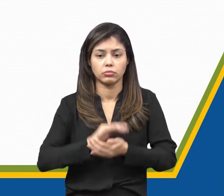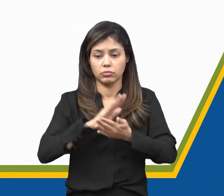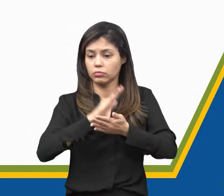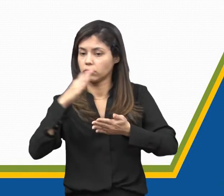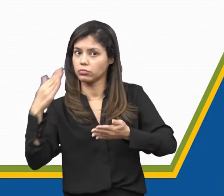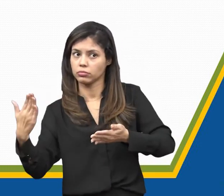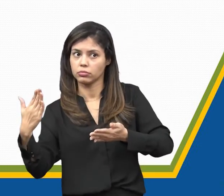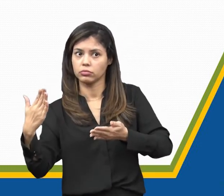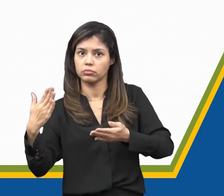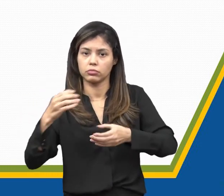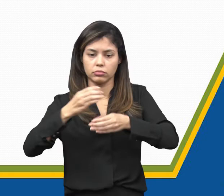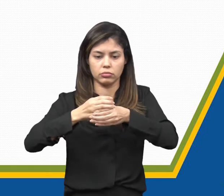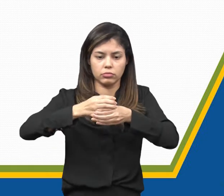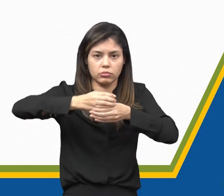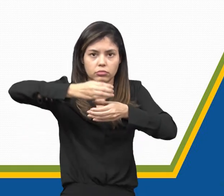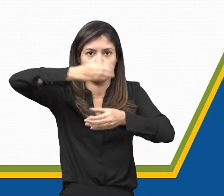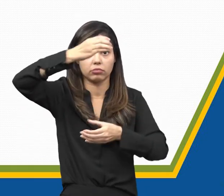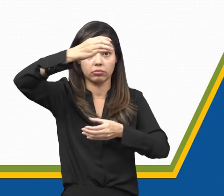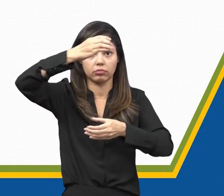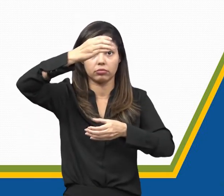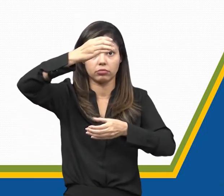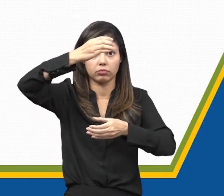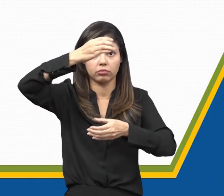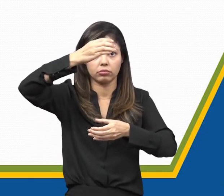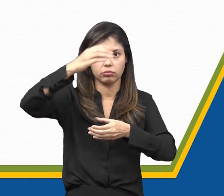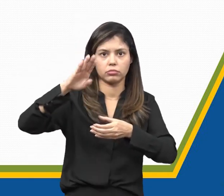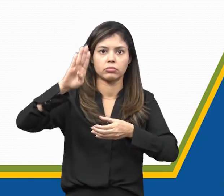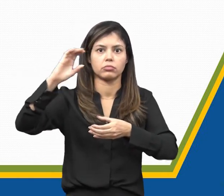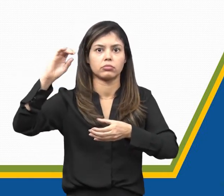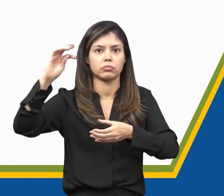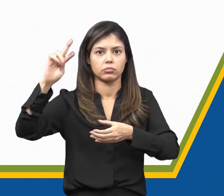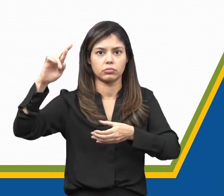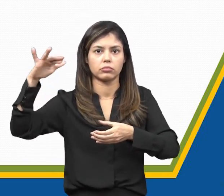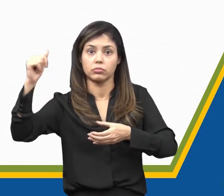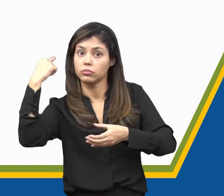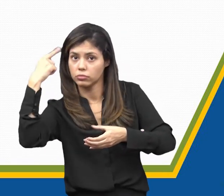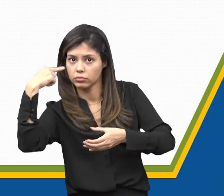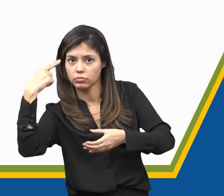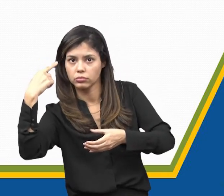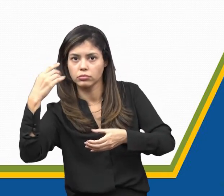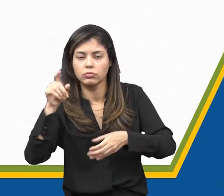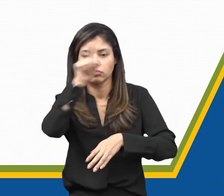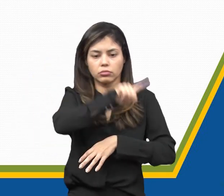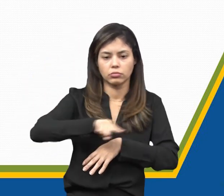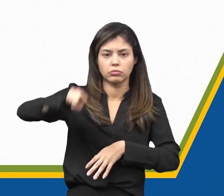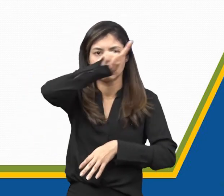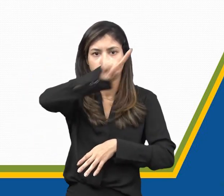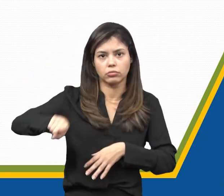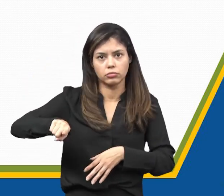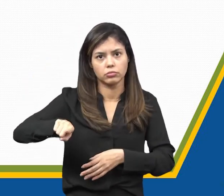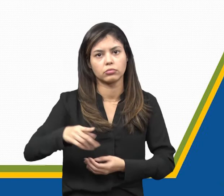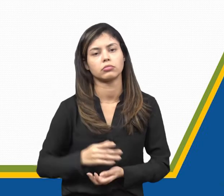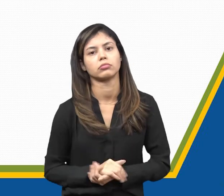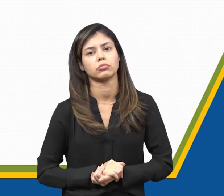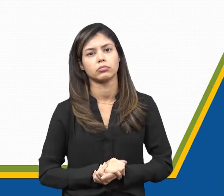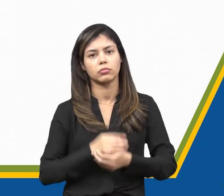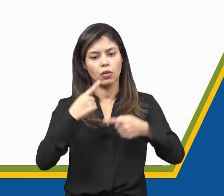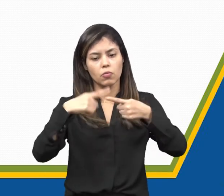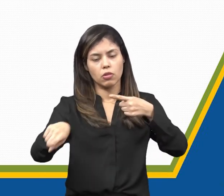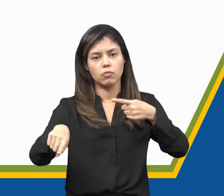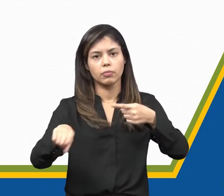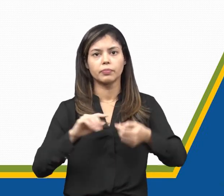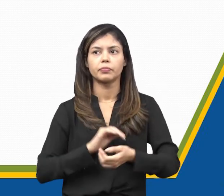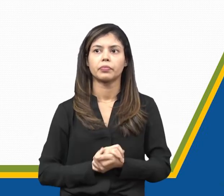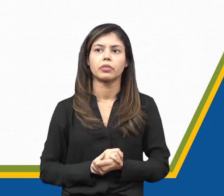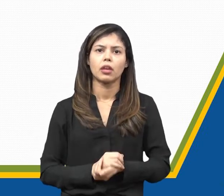lado temos a imagem de uma garrafa, em espanhol se diz botella, também com uma imagem de proibido.